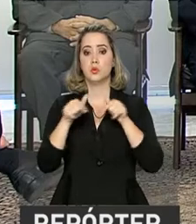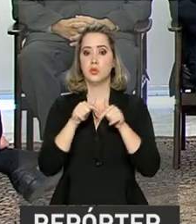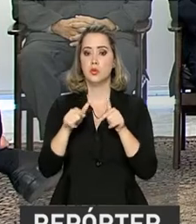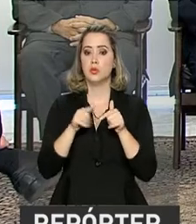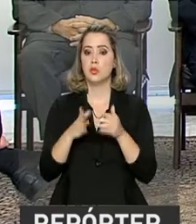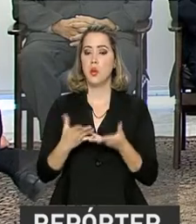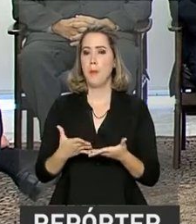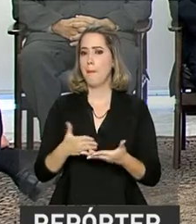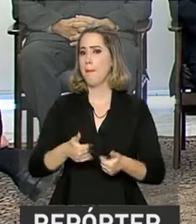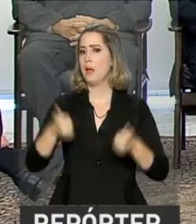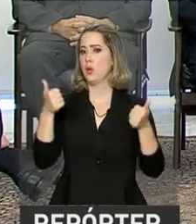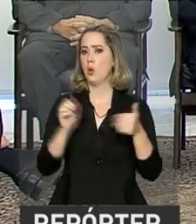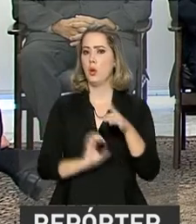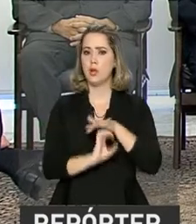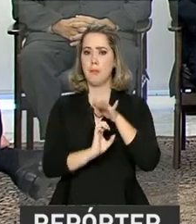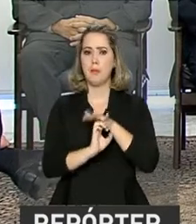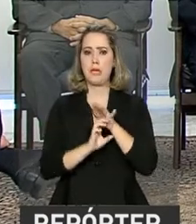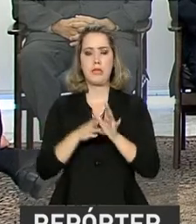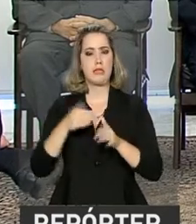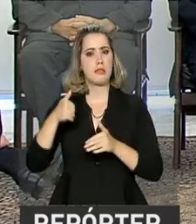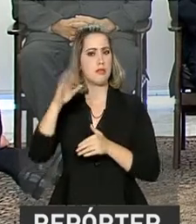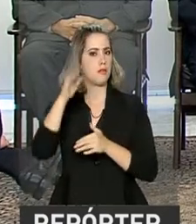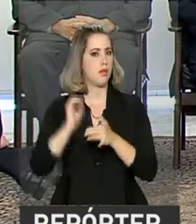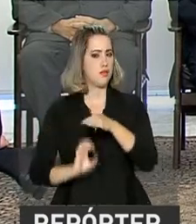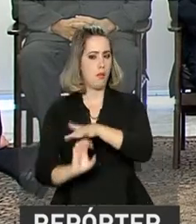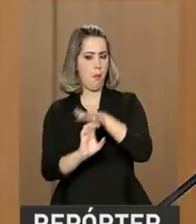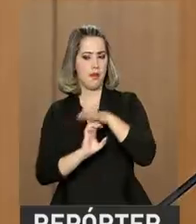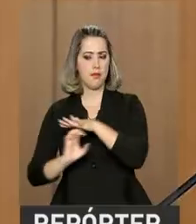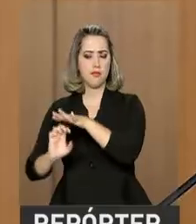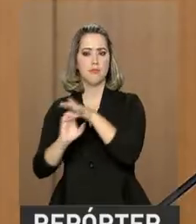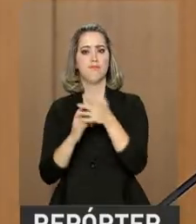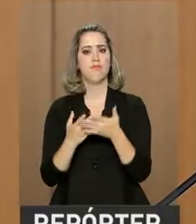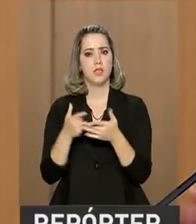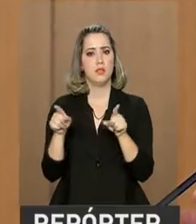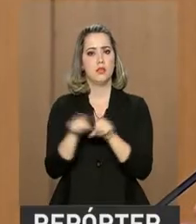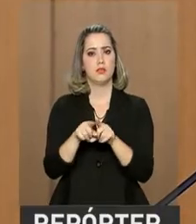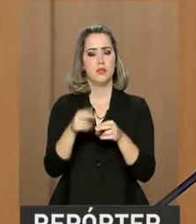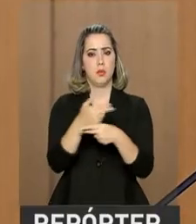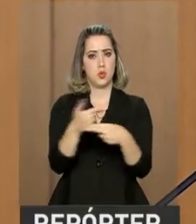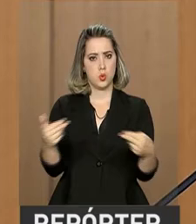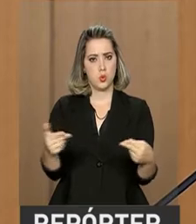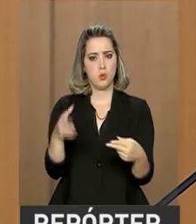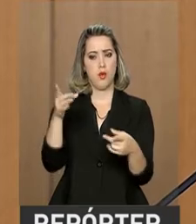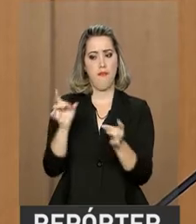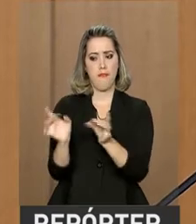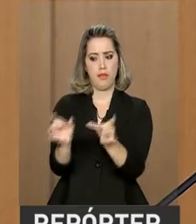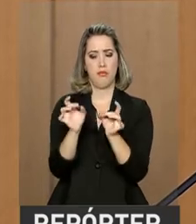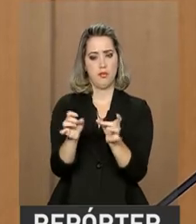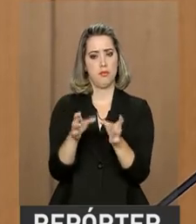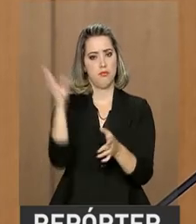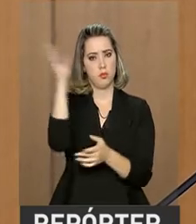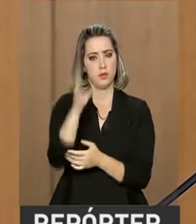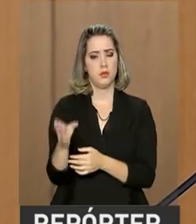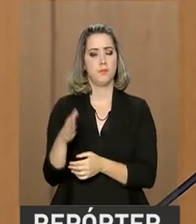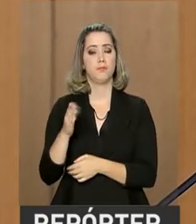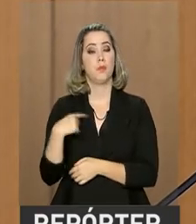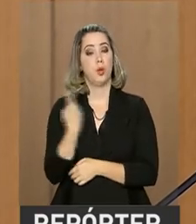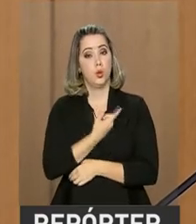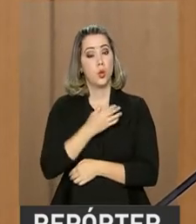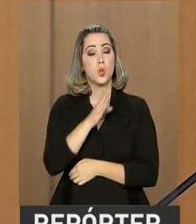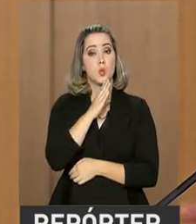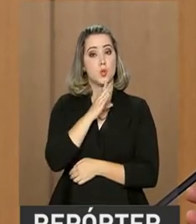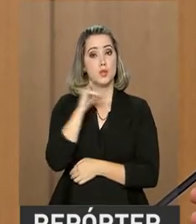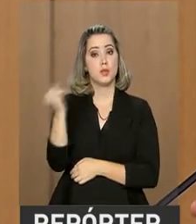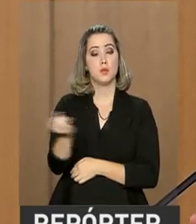mais competitividade aos produtos brasileiros sabemos da importância que tem o sistema portuário brasileiro